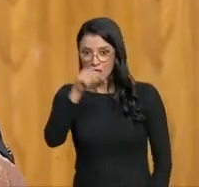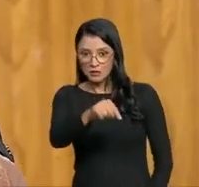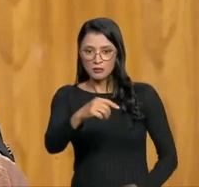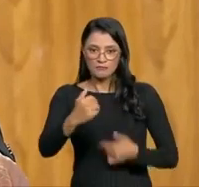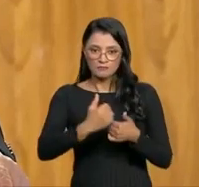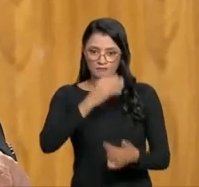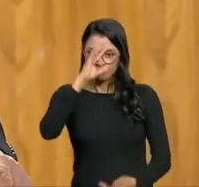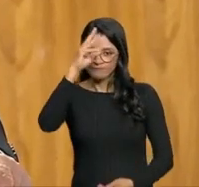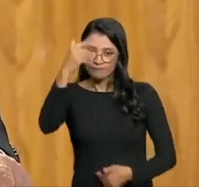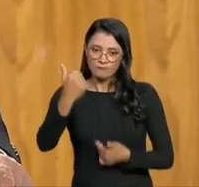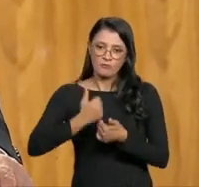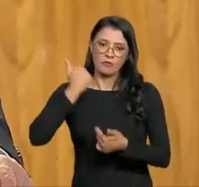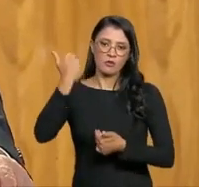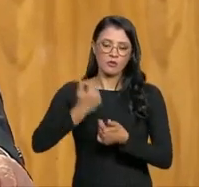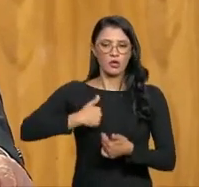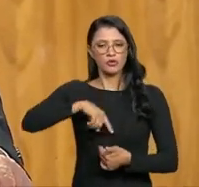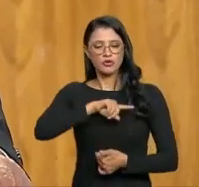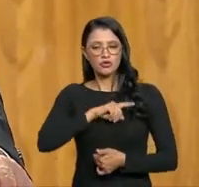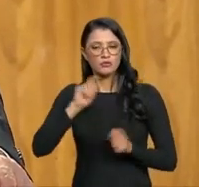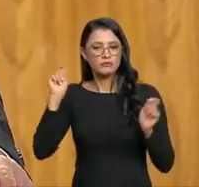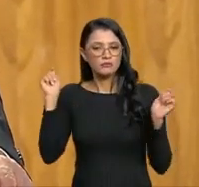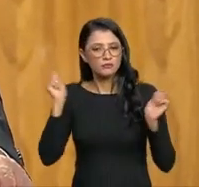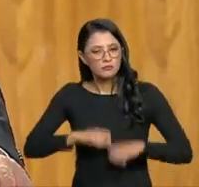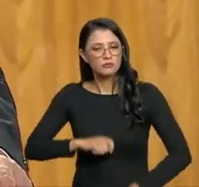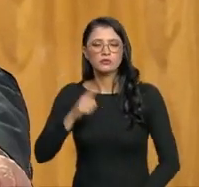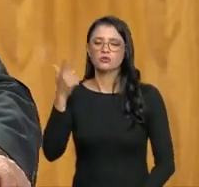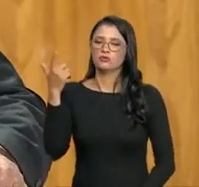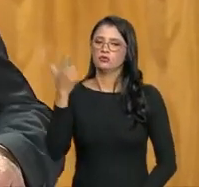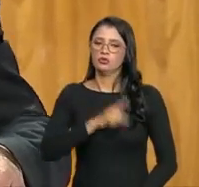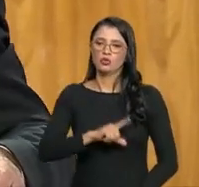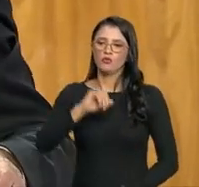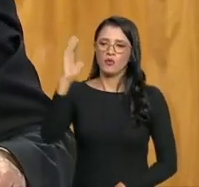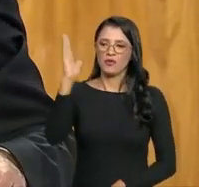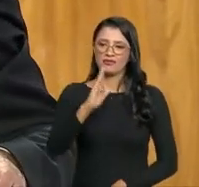nos conduzir para que nós possamos mais uma vez tirar o Brasil do mapa da fome.